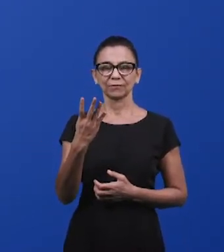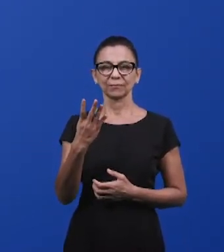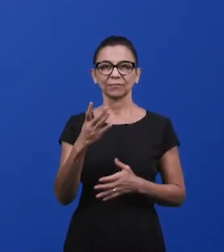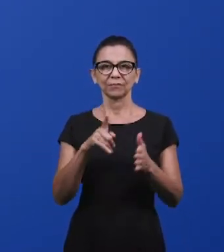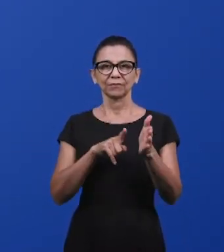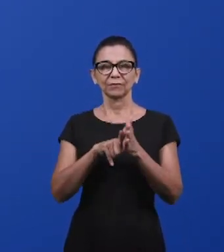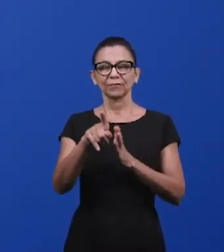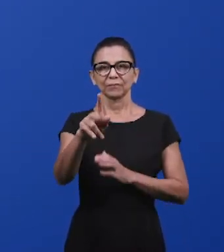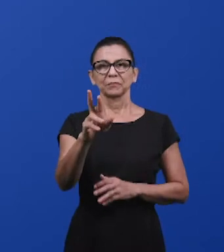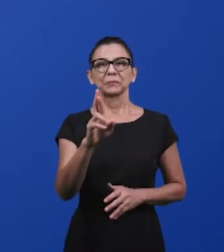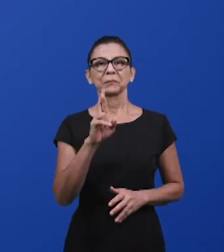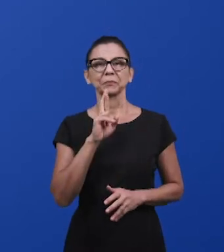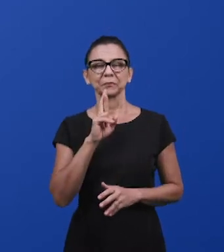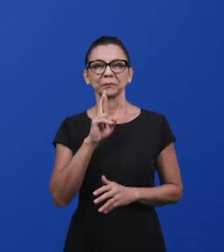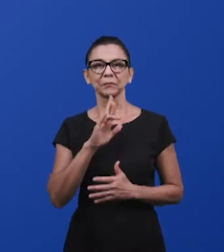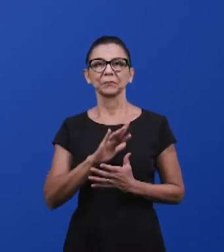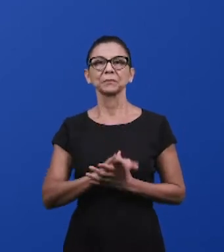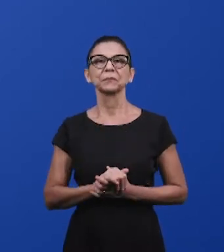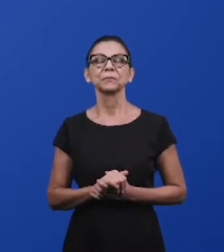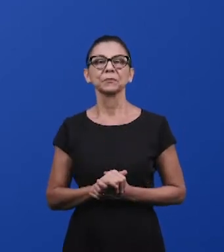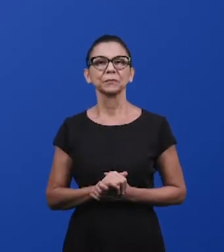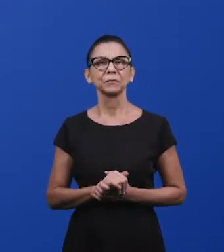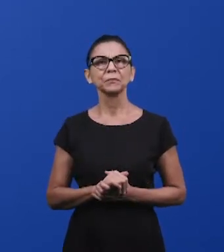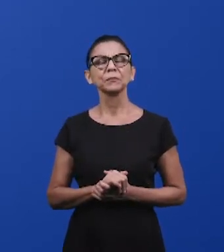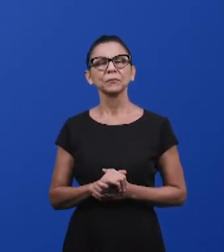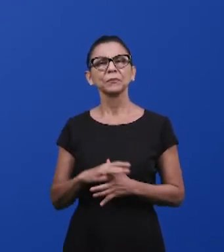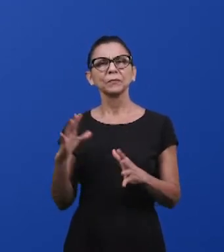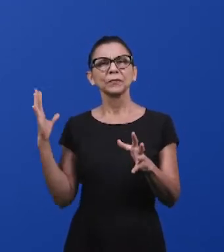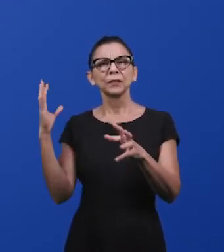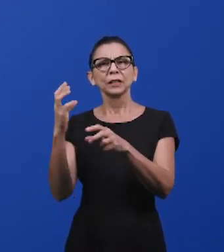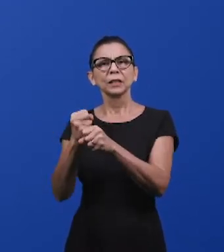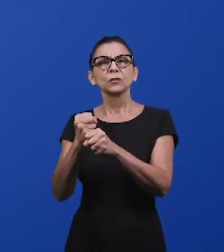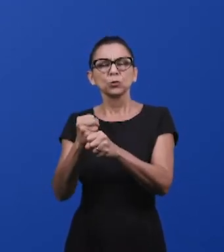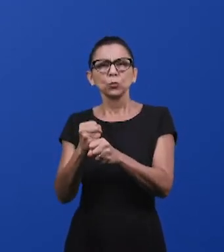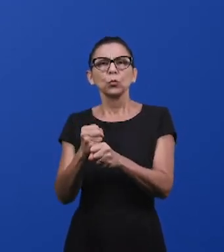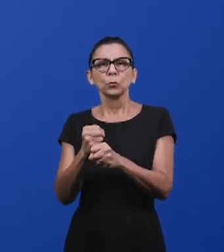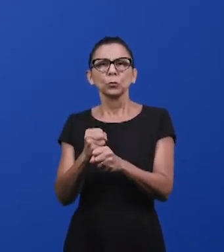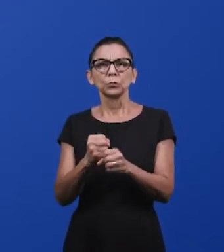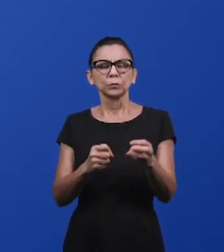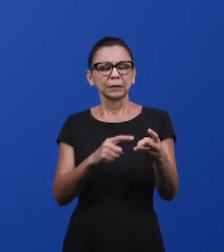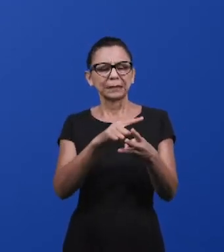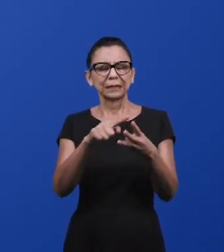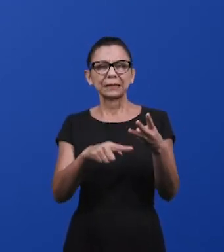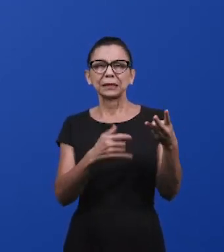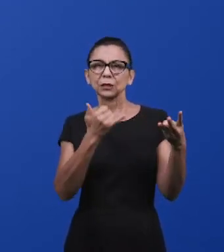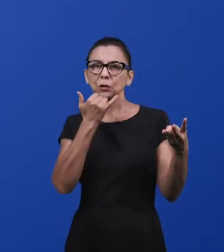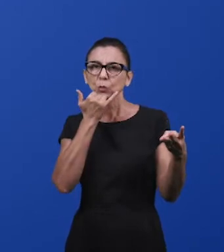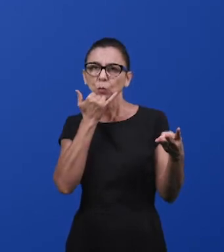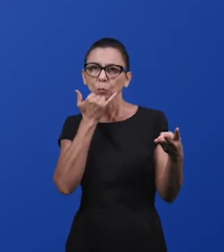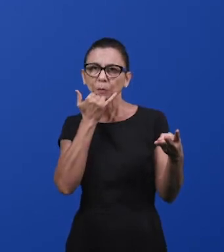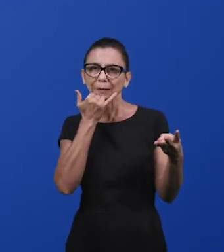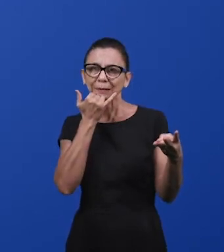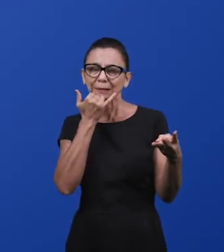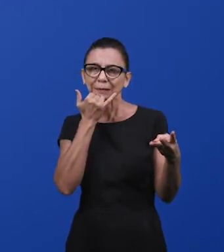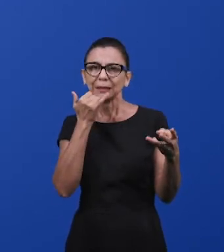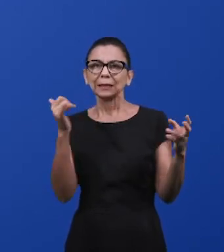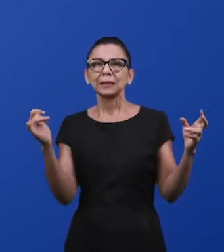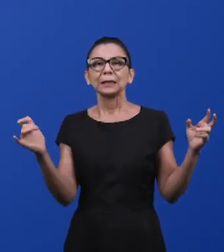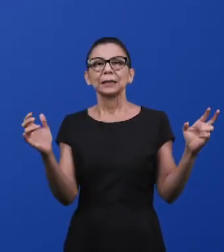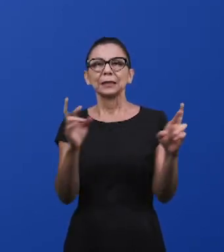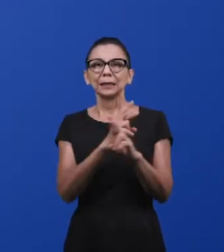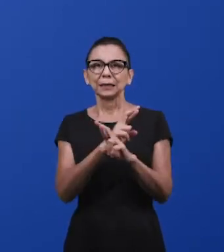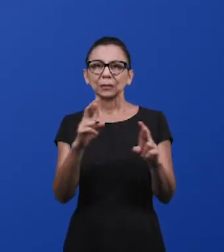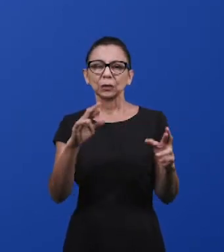da Escola Bíblica Dominical. Faça o resumo das 3 desculpas que se encontram na parábola e relacione com